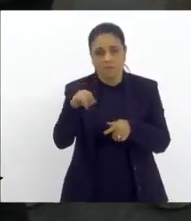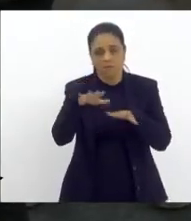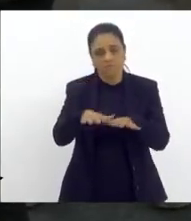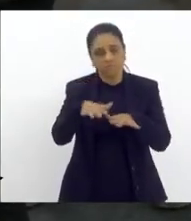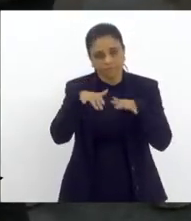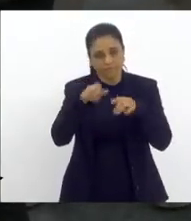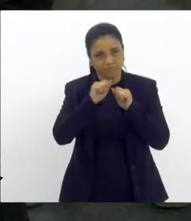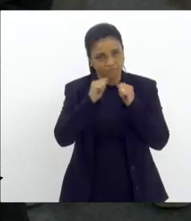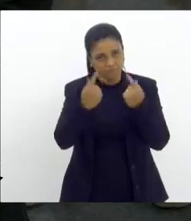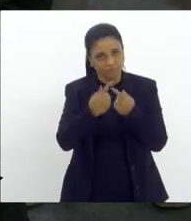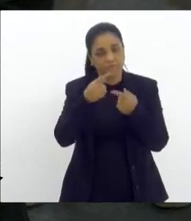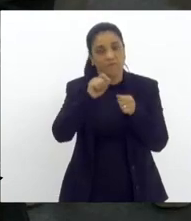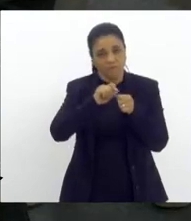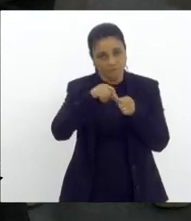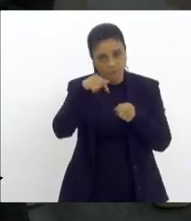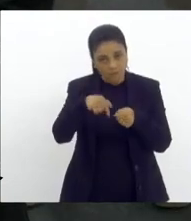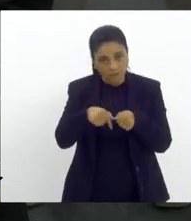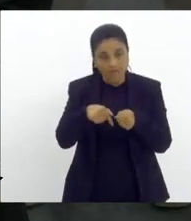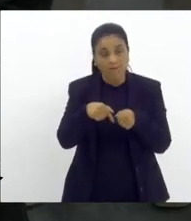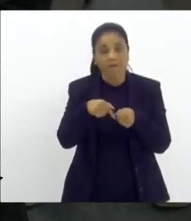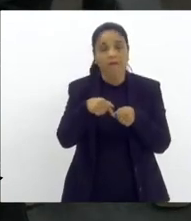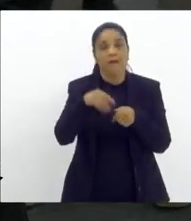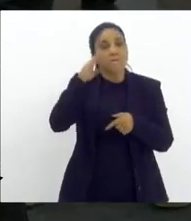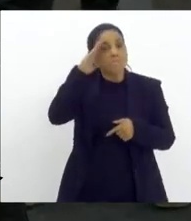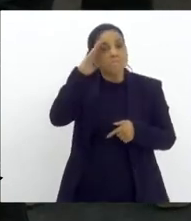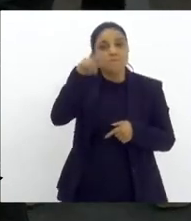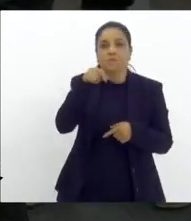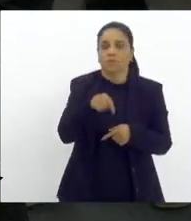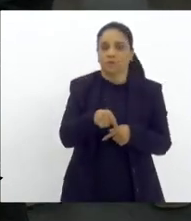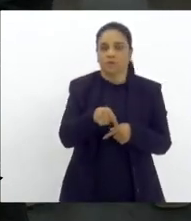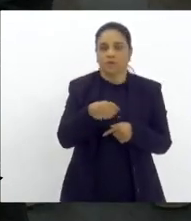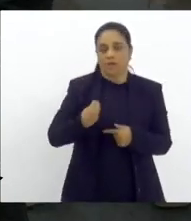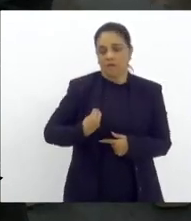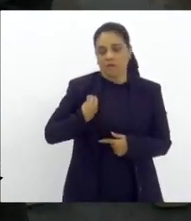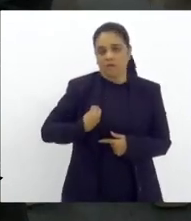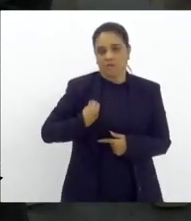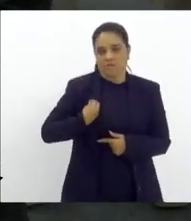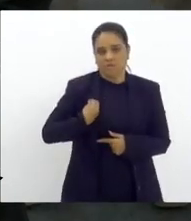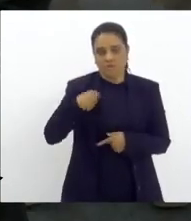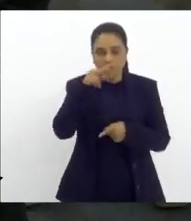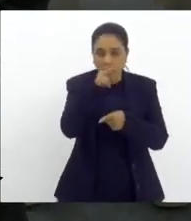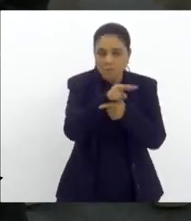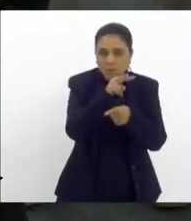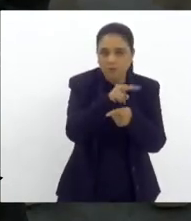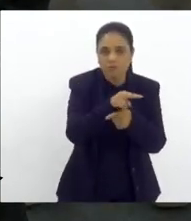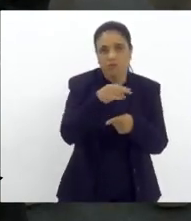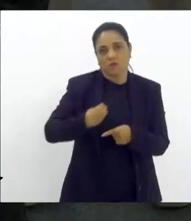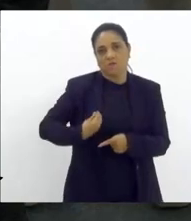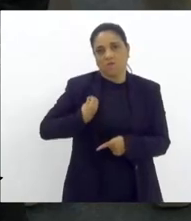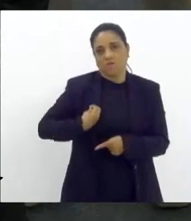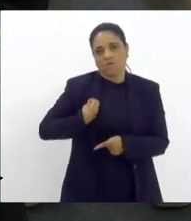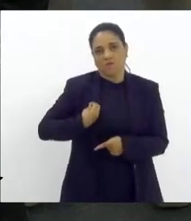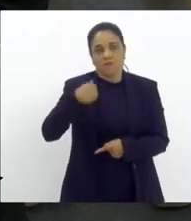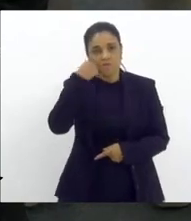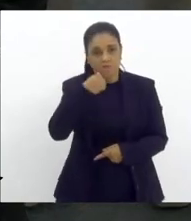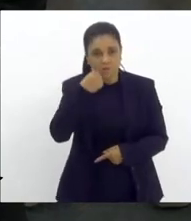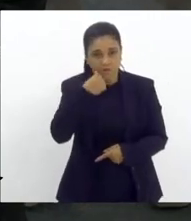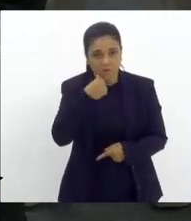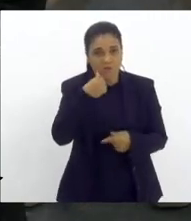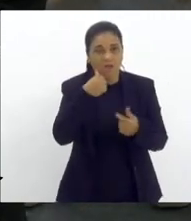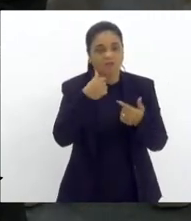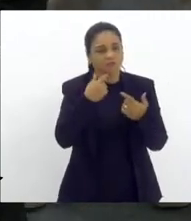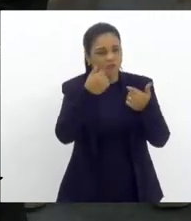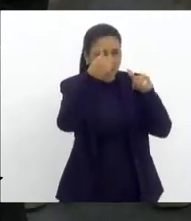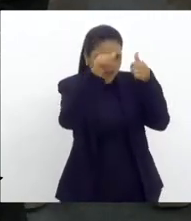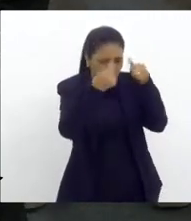que trouxe aí a possibilidade da gente priorizar a vida das nossas mulheres a gente inclusive fez uma análise no